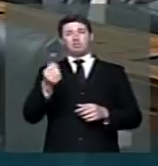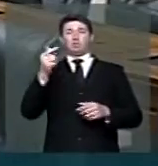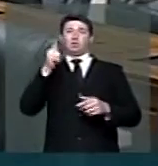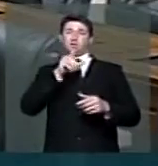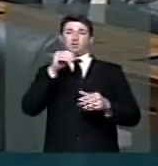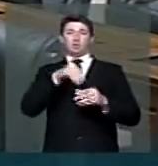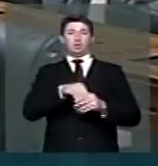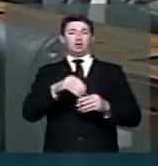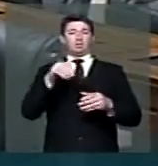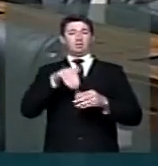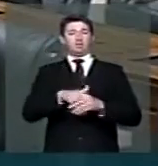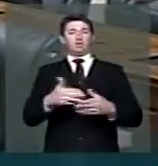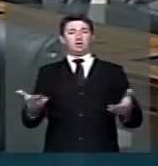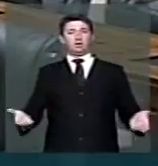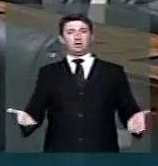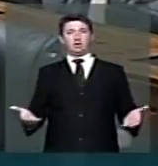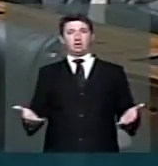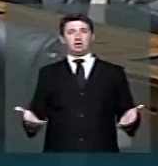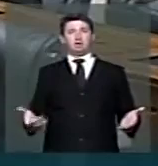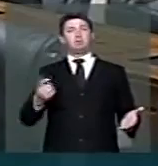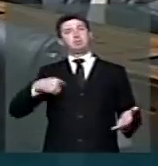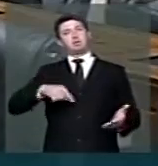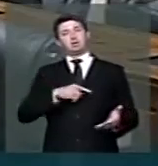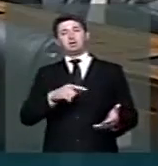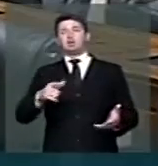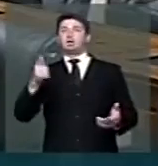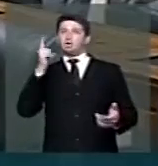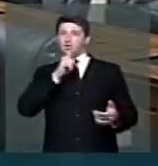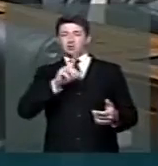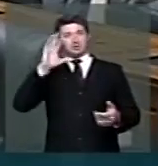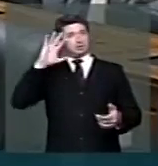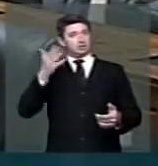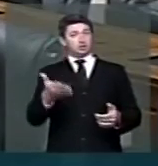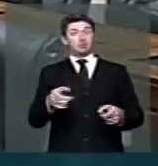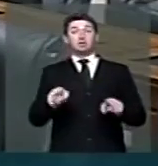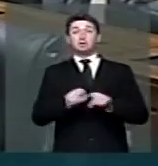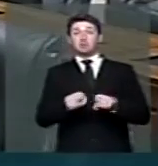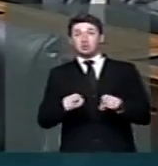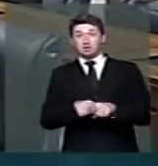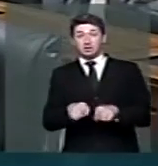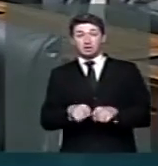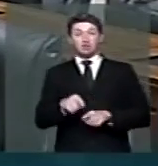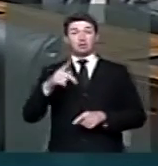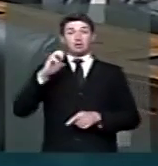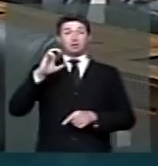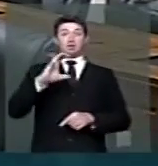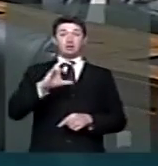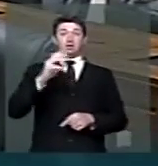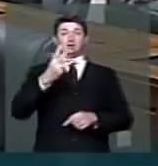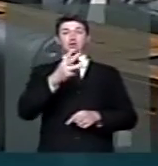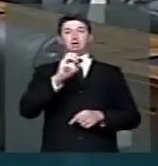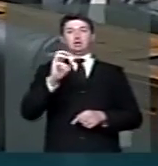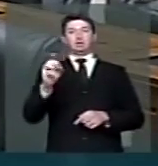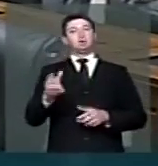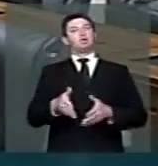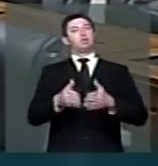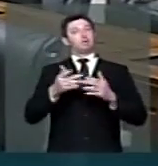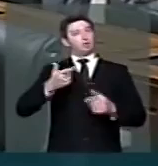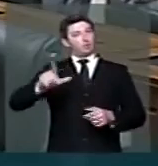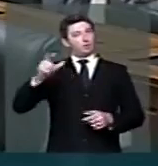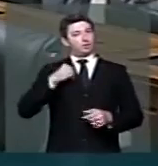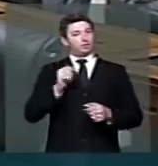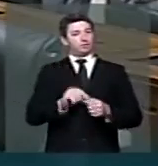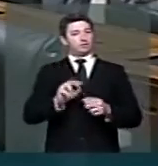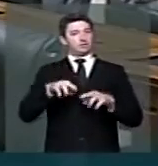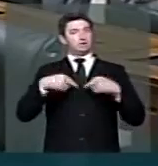seja incluído na votação, para que nós tenhamos essa solução. E também a PEC 300, foi outro pleito que eu fiz